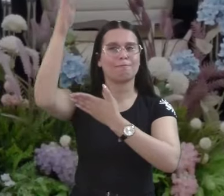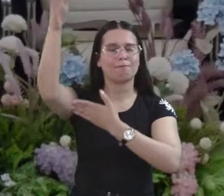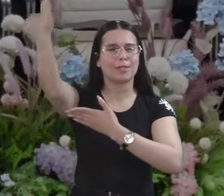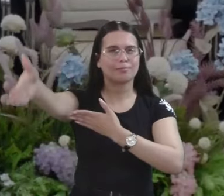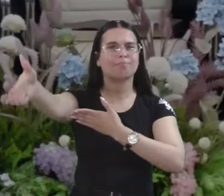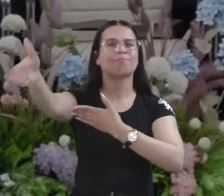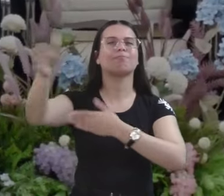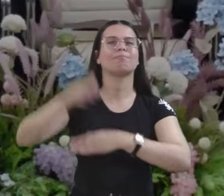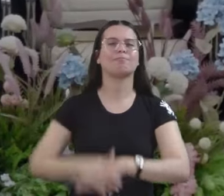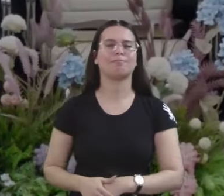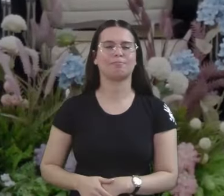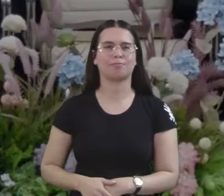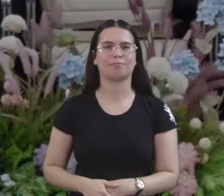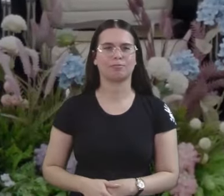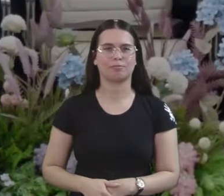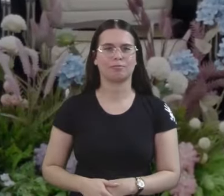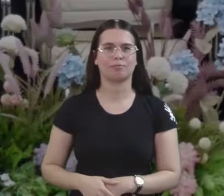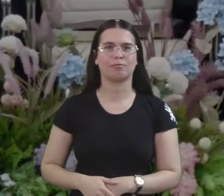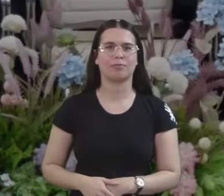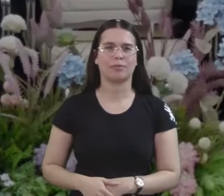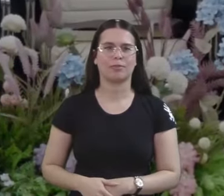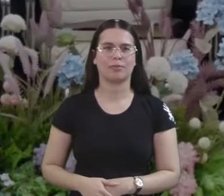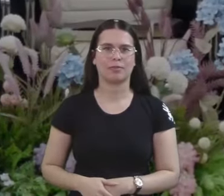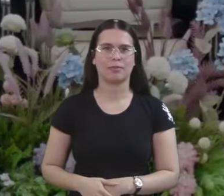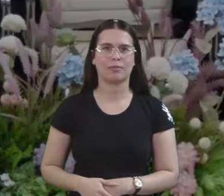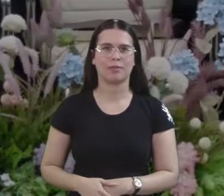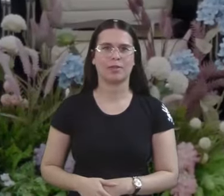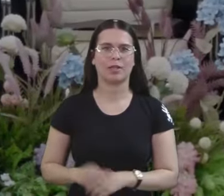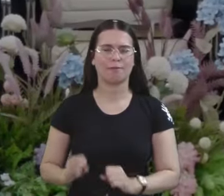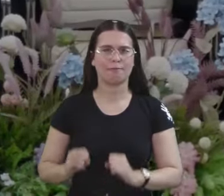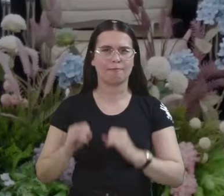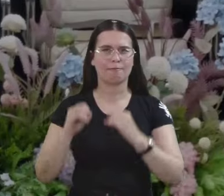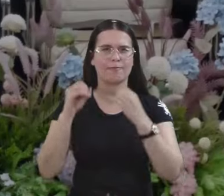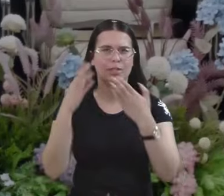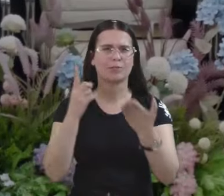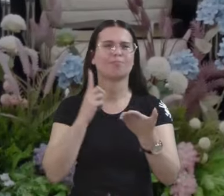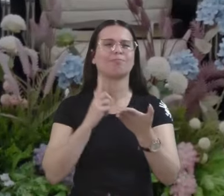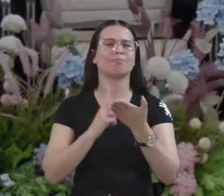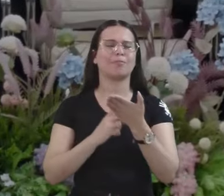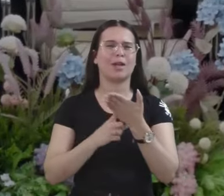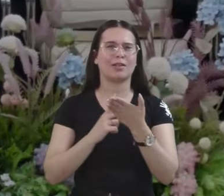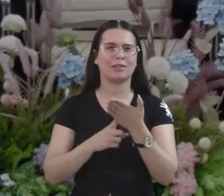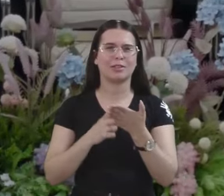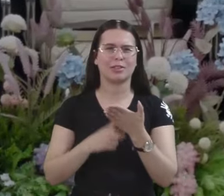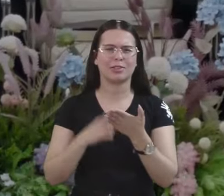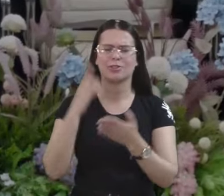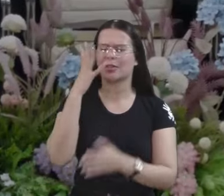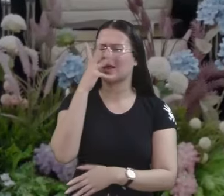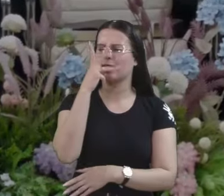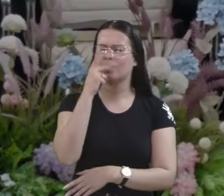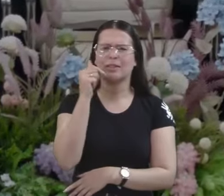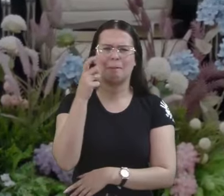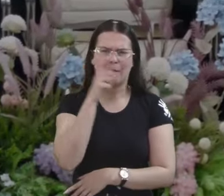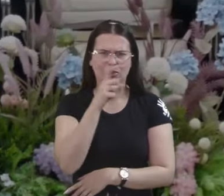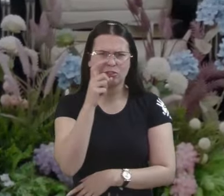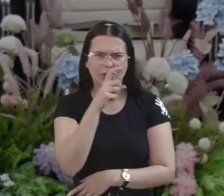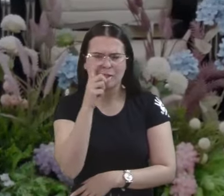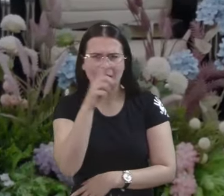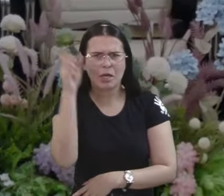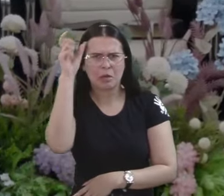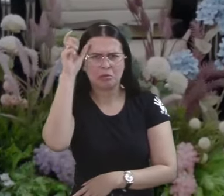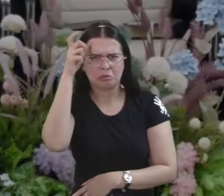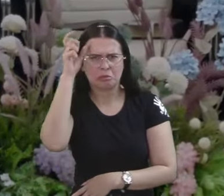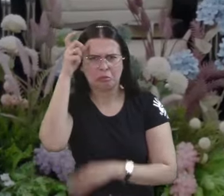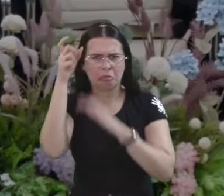Esse congresso é um congresso marcante para nós. É mentira do diabo que no meio